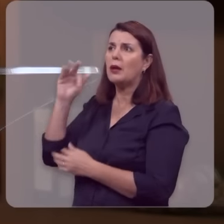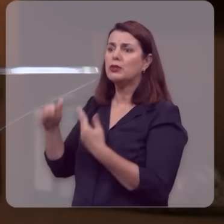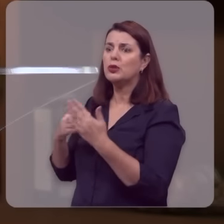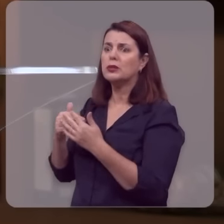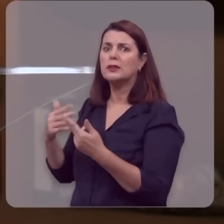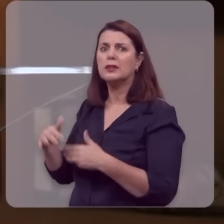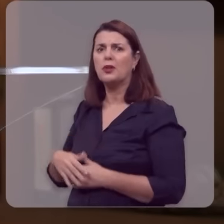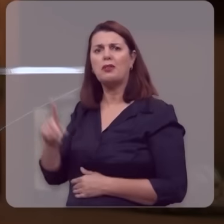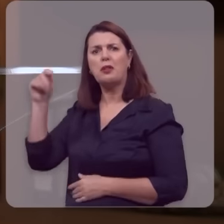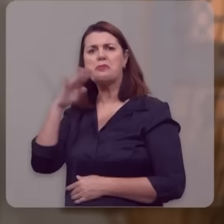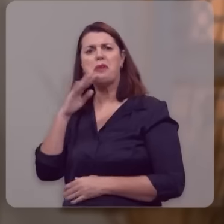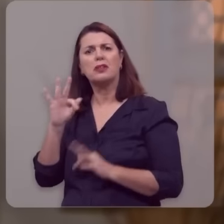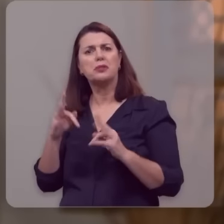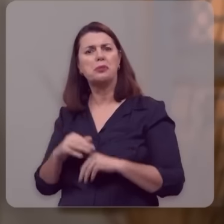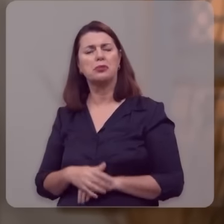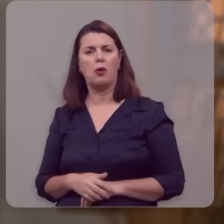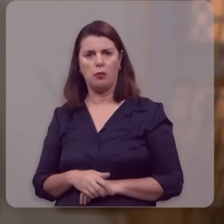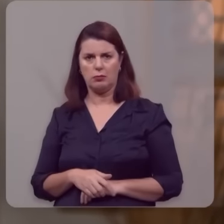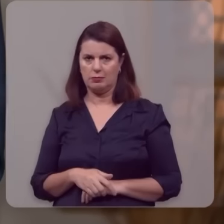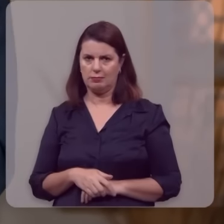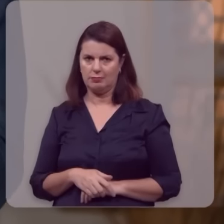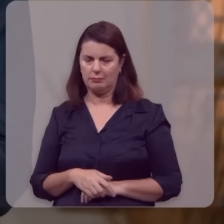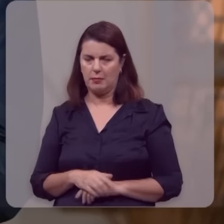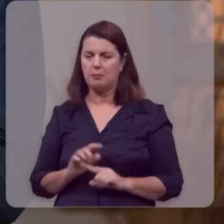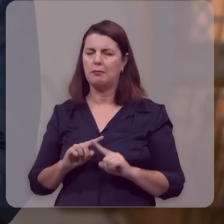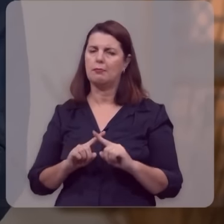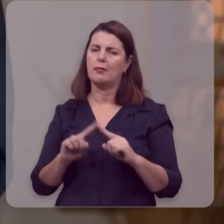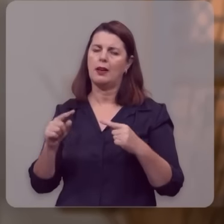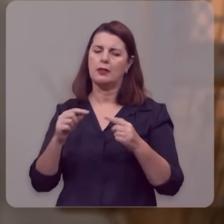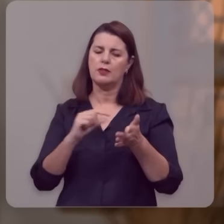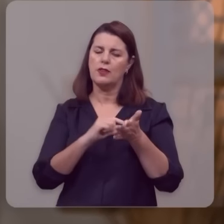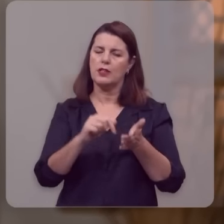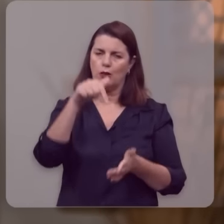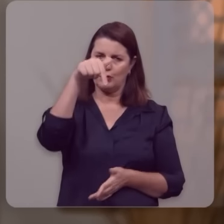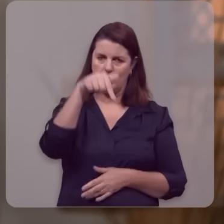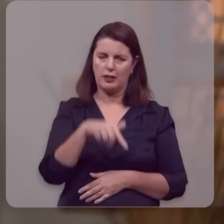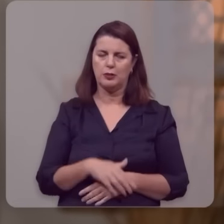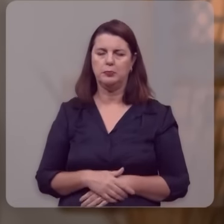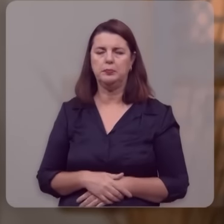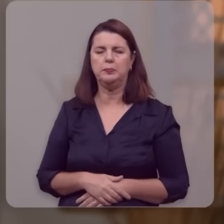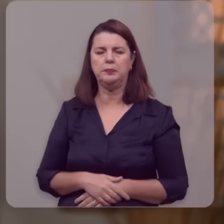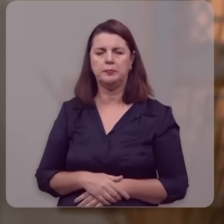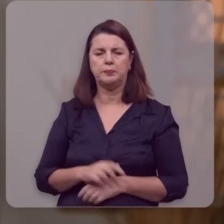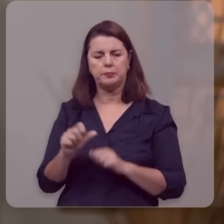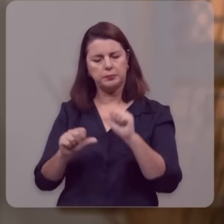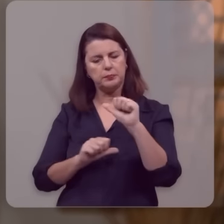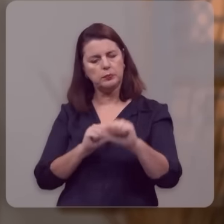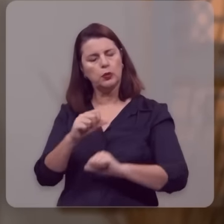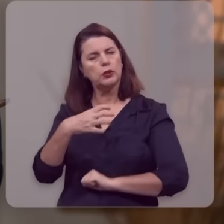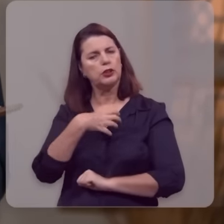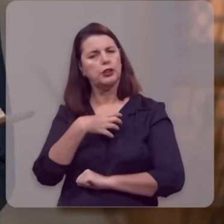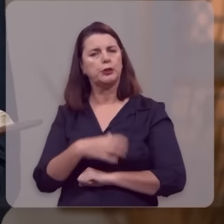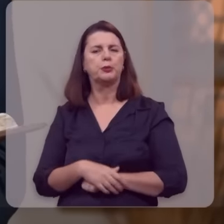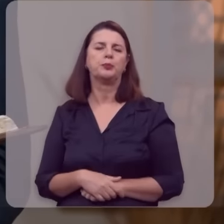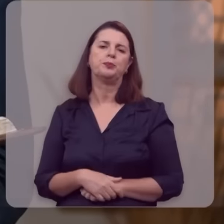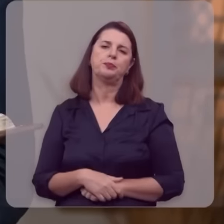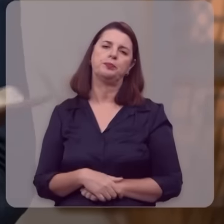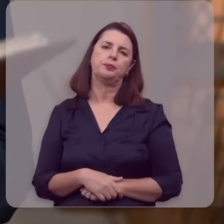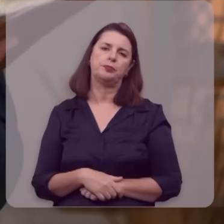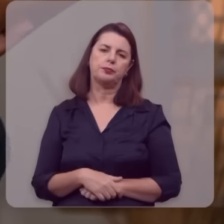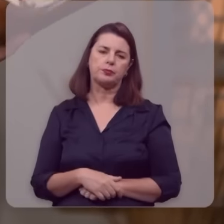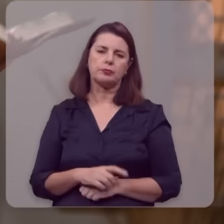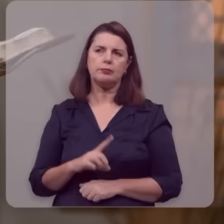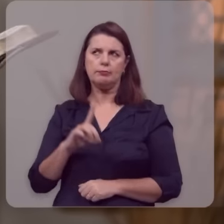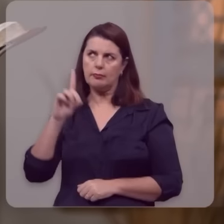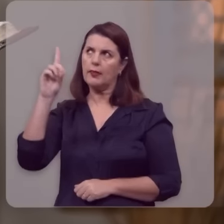Deus não conheça Mas a partir do versículo 7 ele vai mudar a tônica já